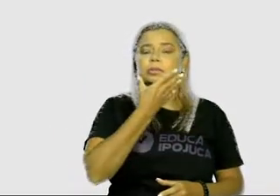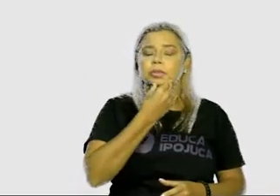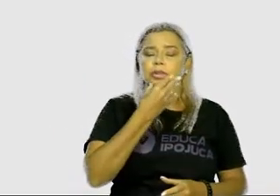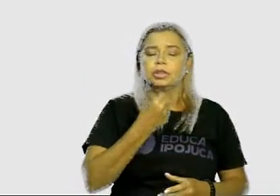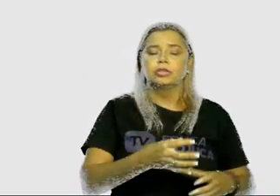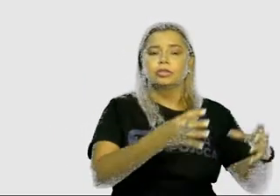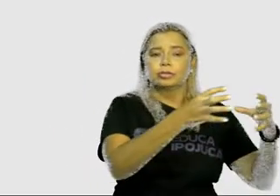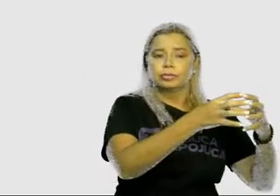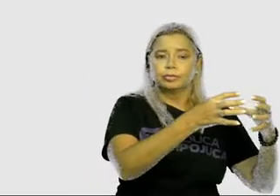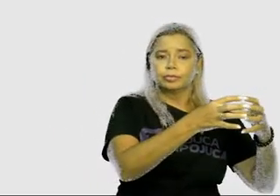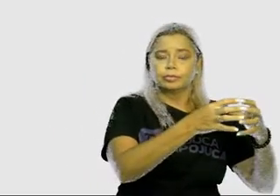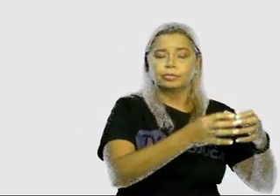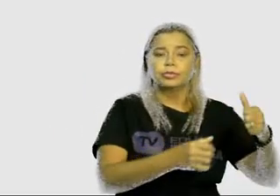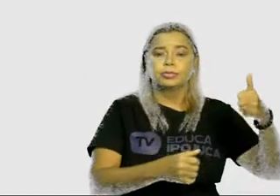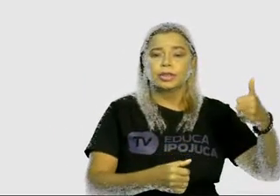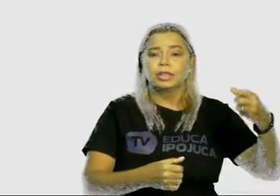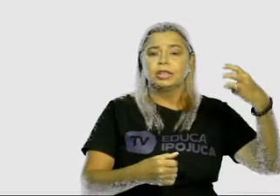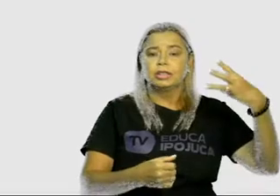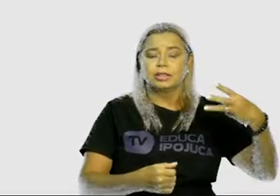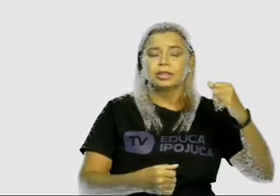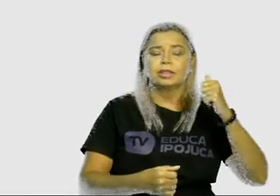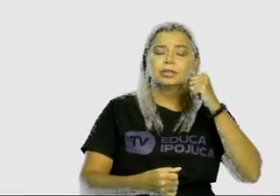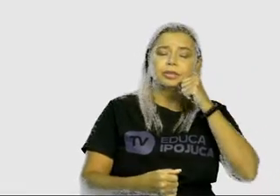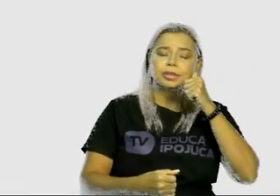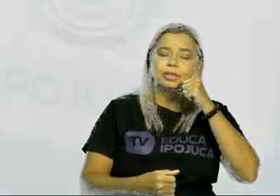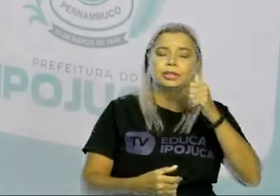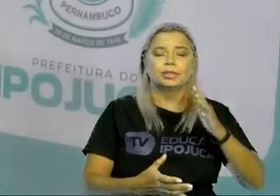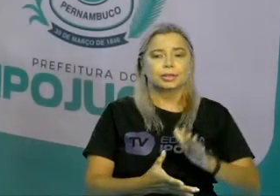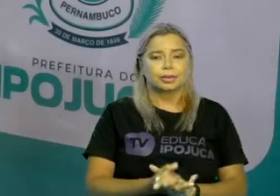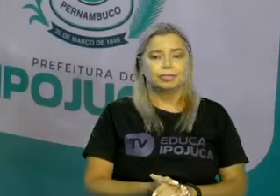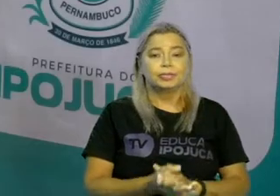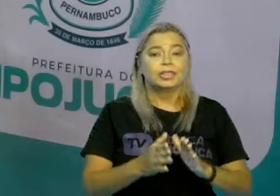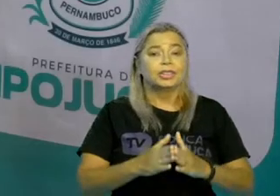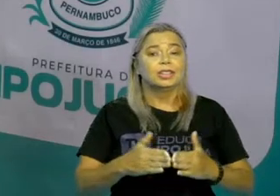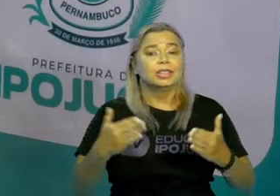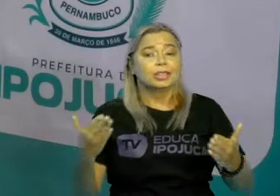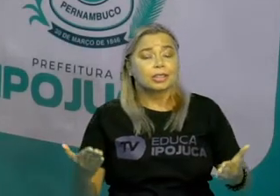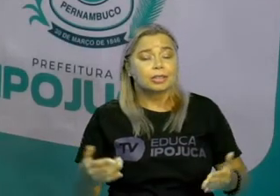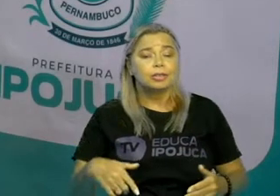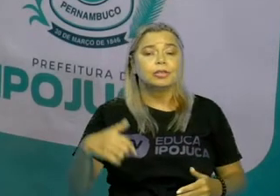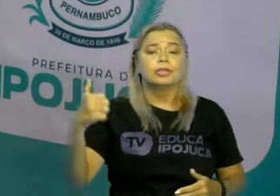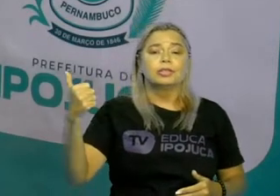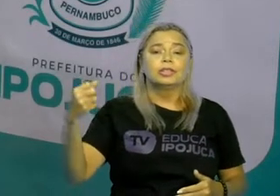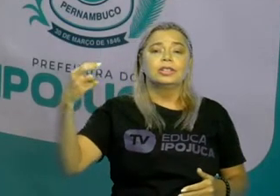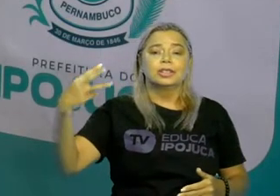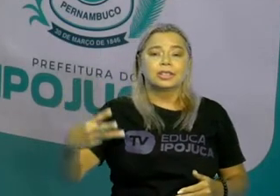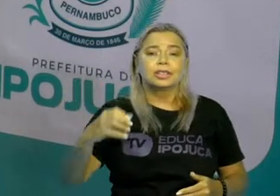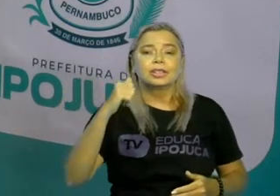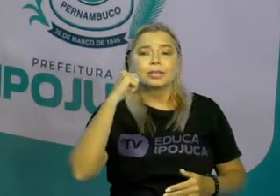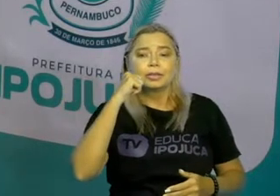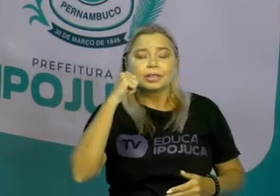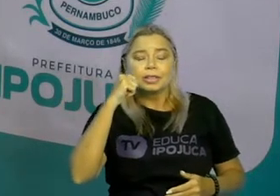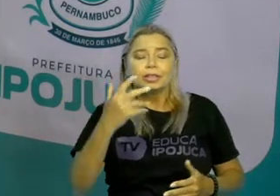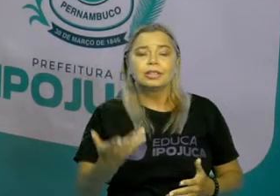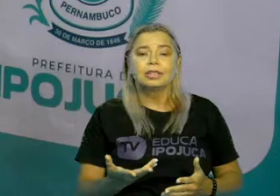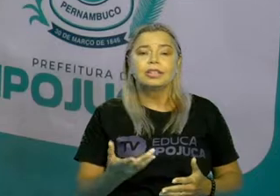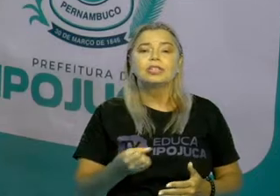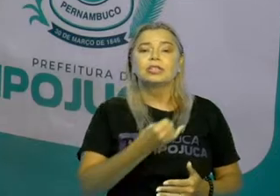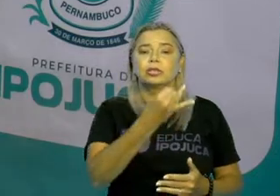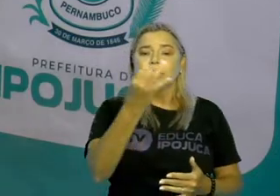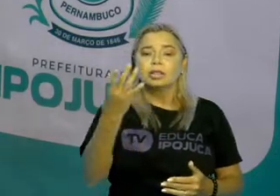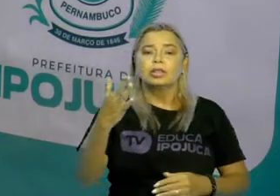é? Seria as meninas. Perfeito. E que tem mais meninas ou